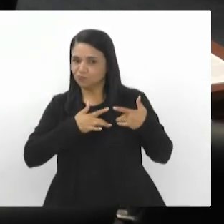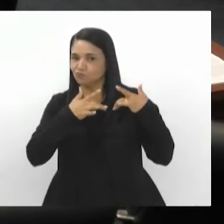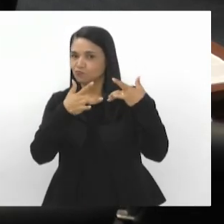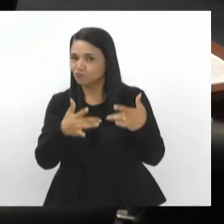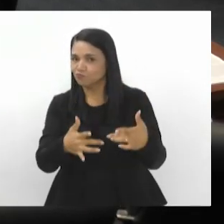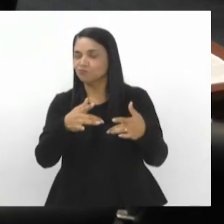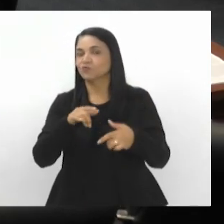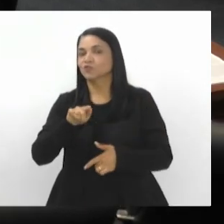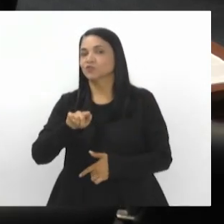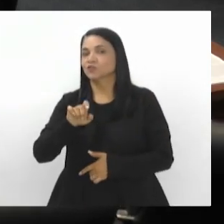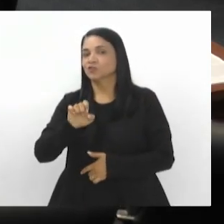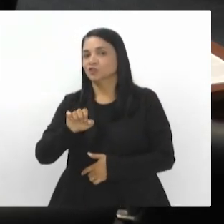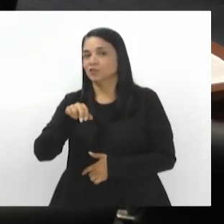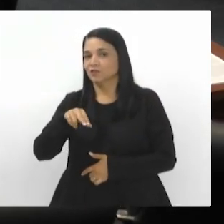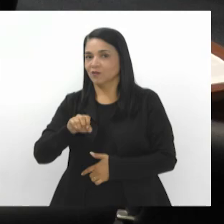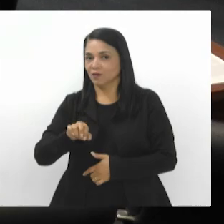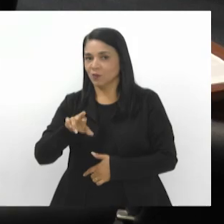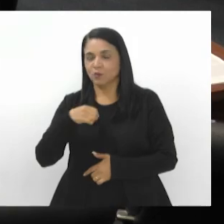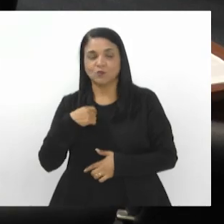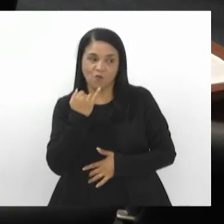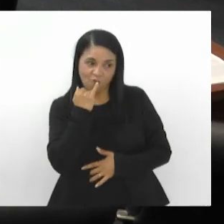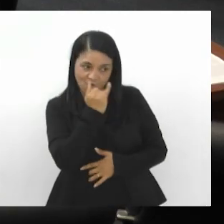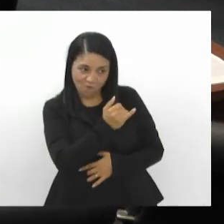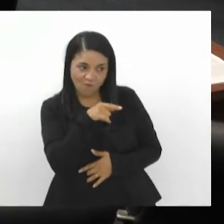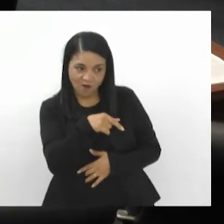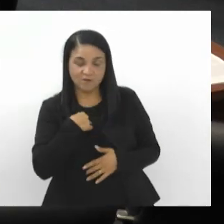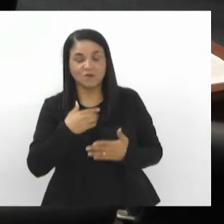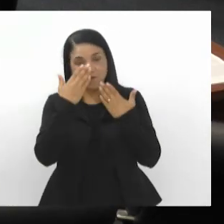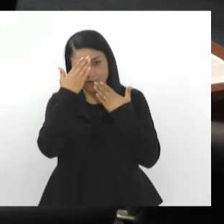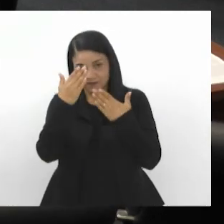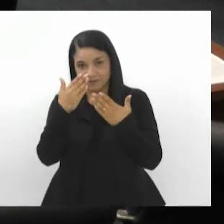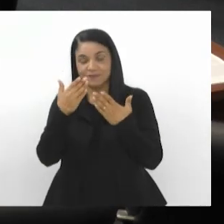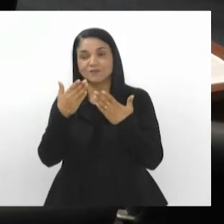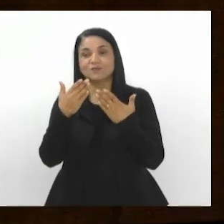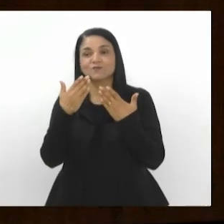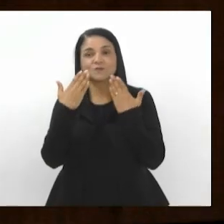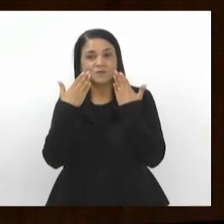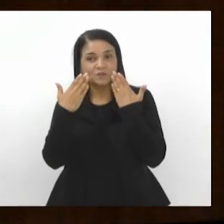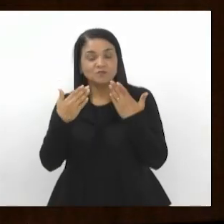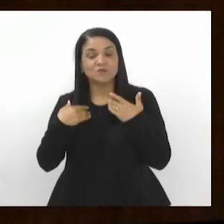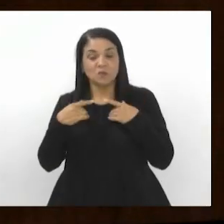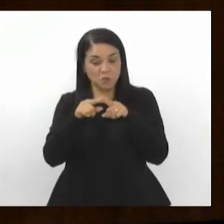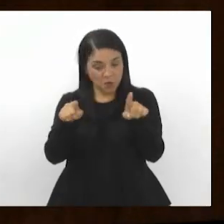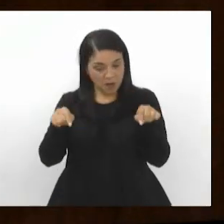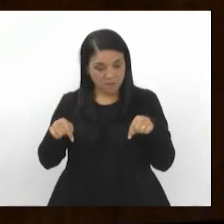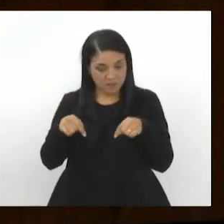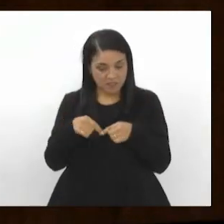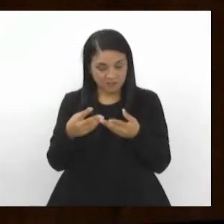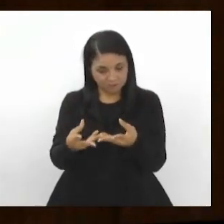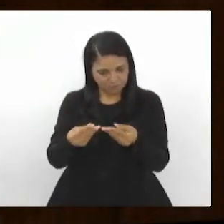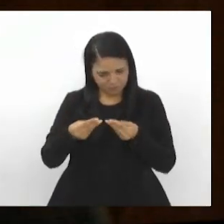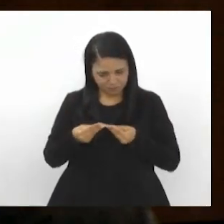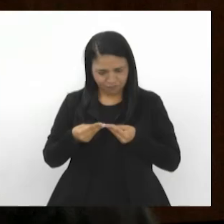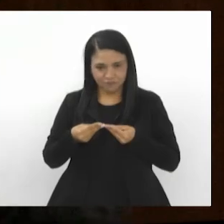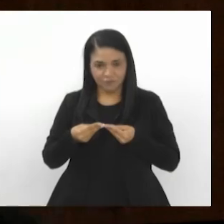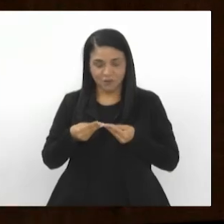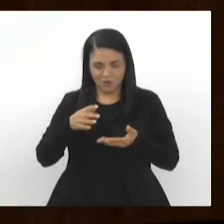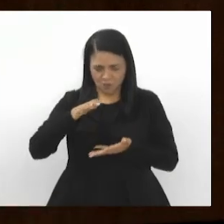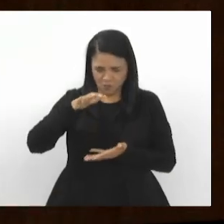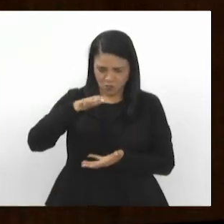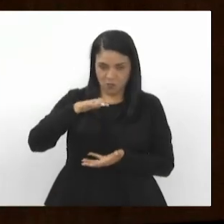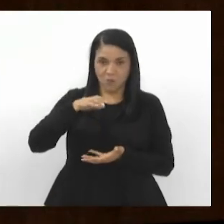digo a Vossa Excelência, e estou agradecendo publicamente, que chegou no meu gabinete um